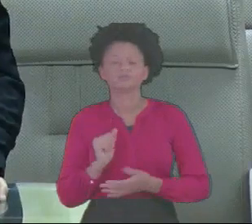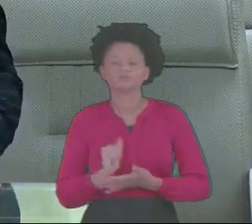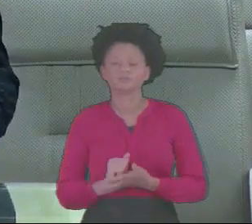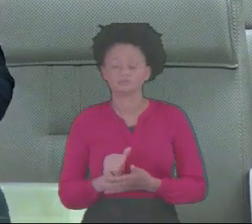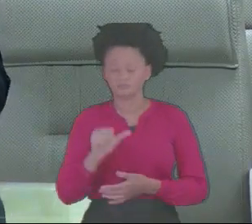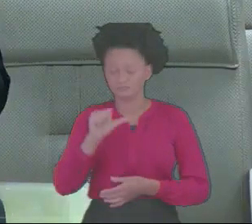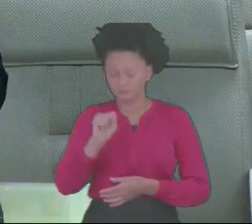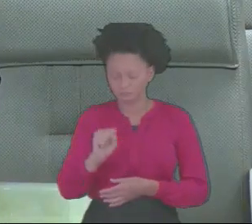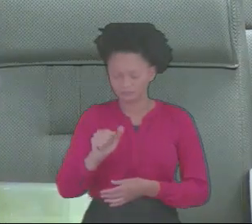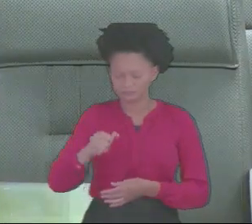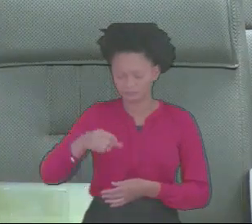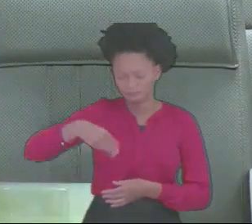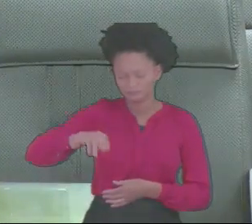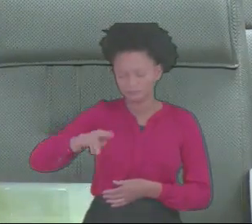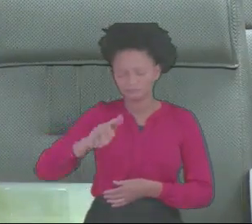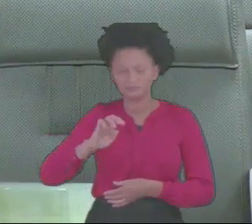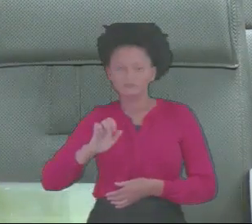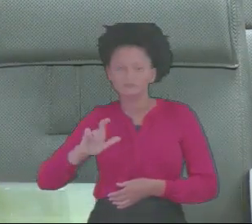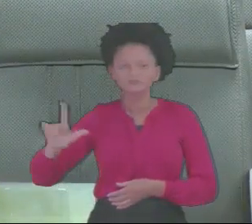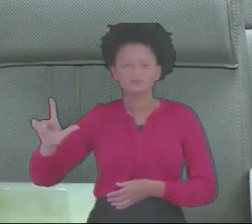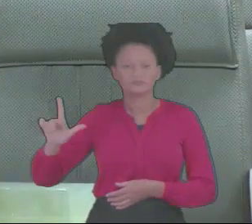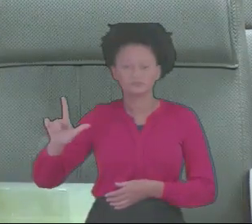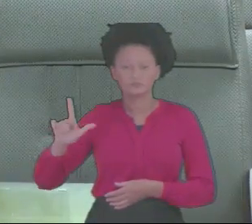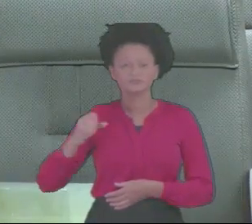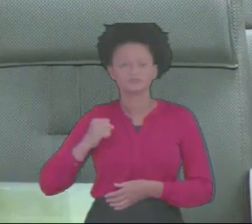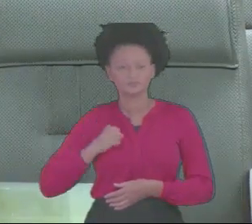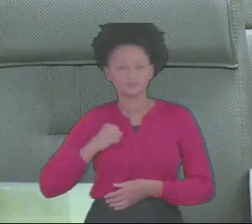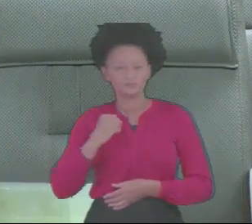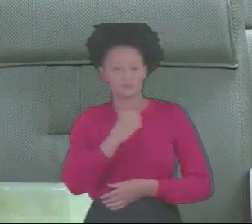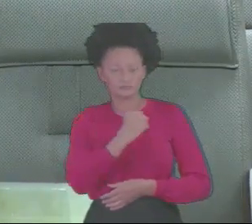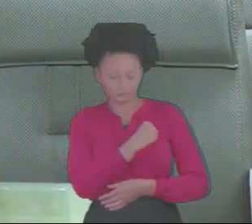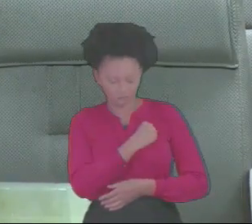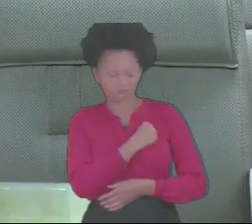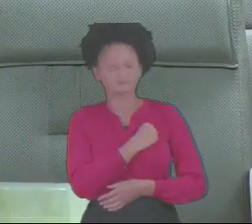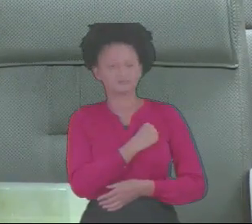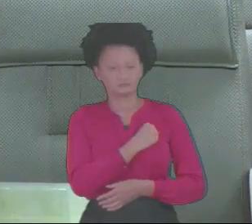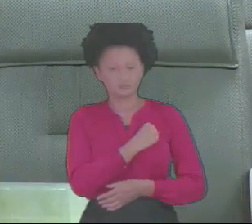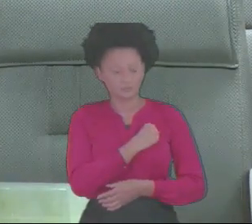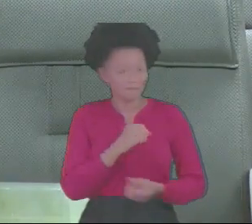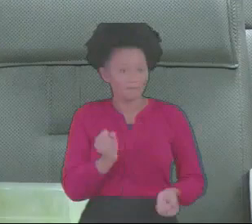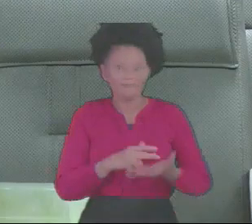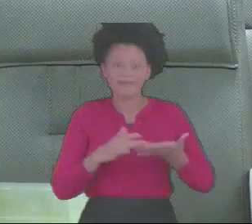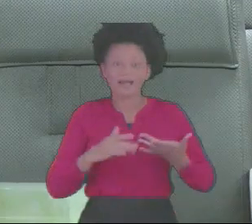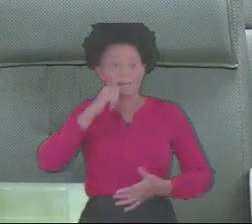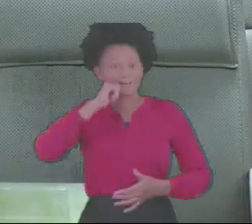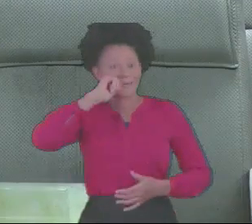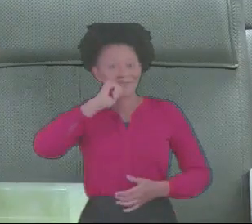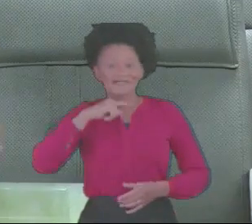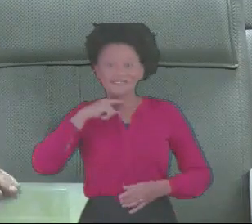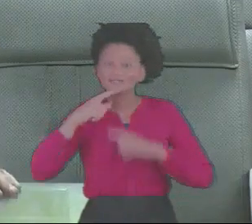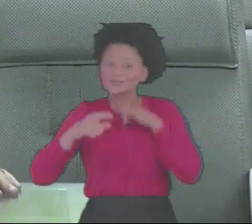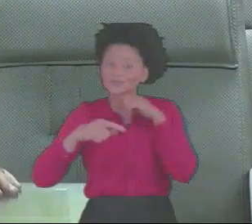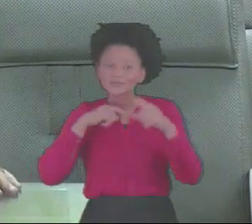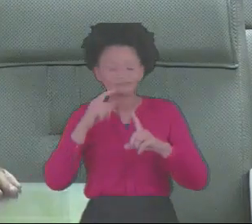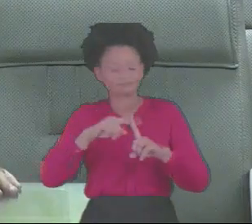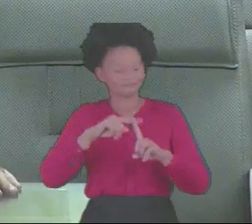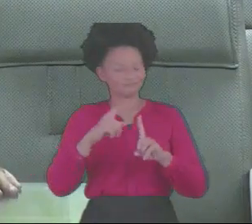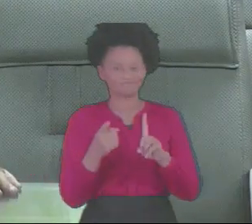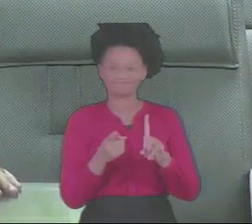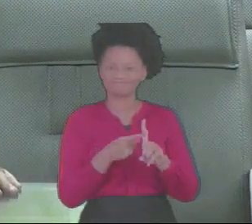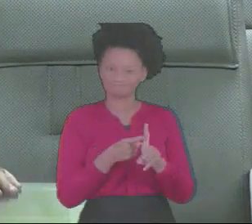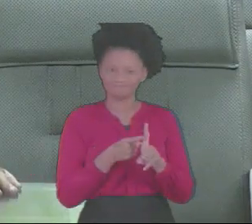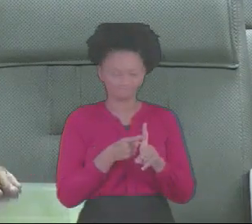e o juiz que nasce de um milagre de uma mãe estéril que não podia gerar filhos